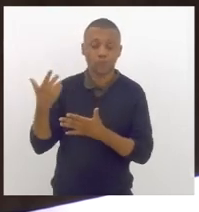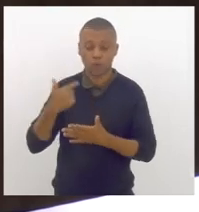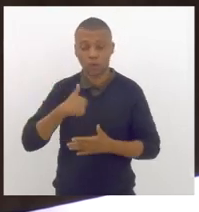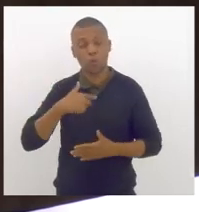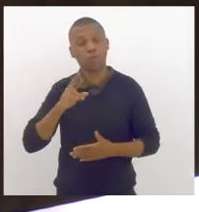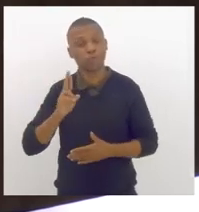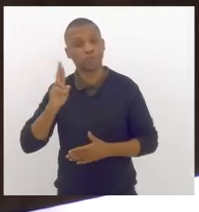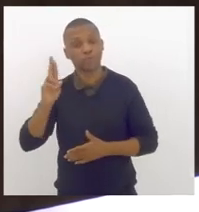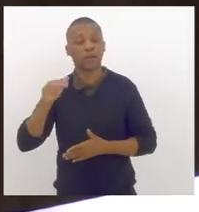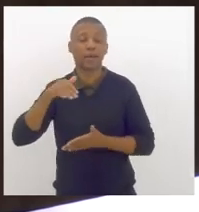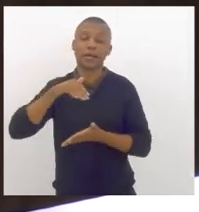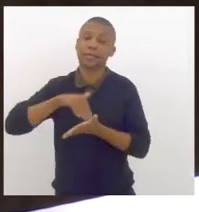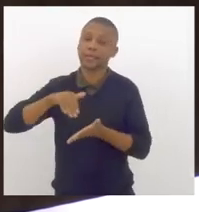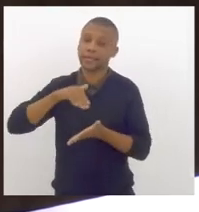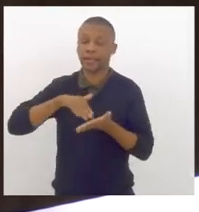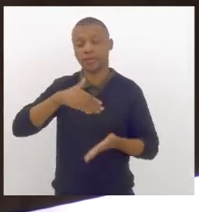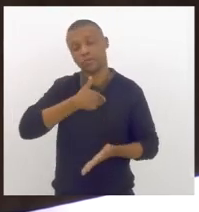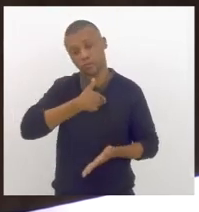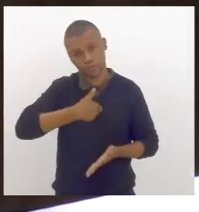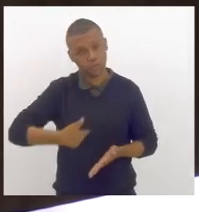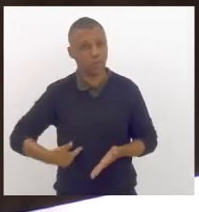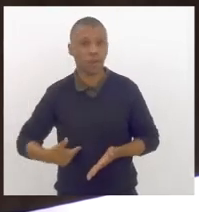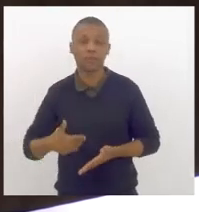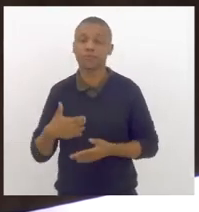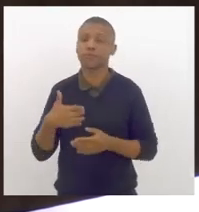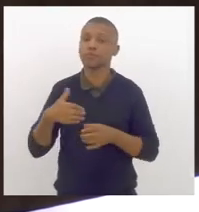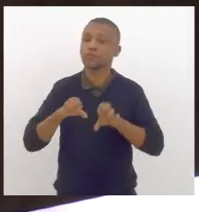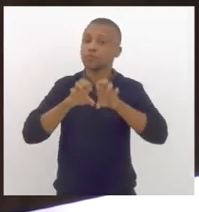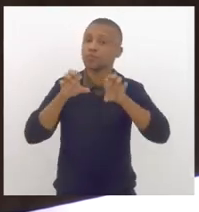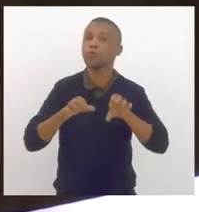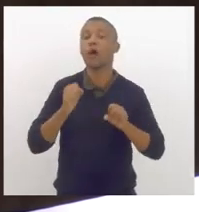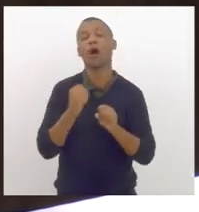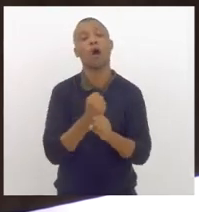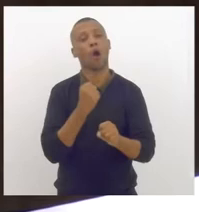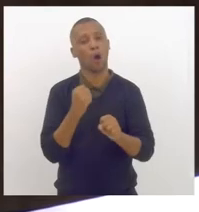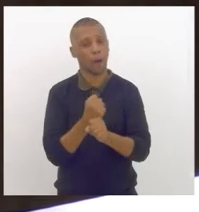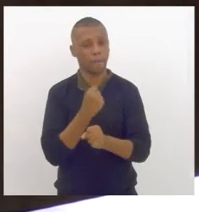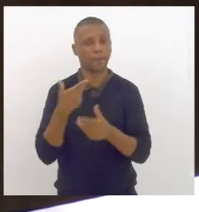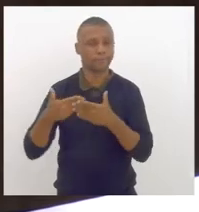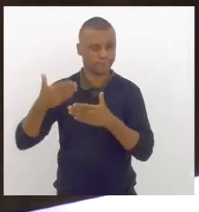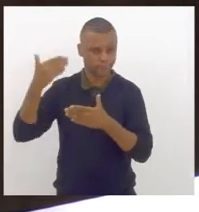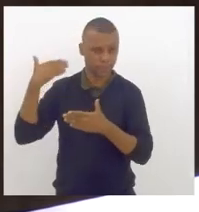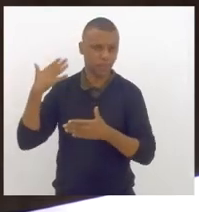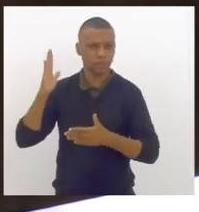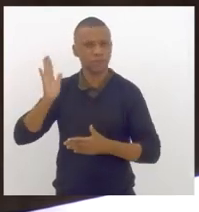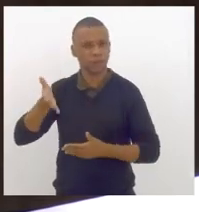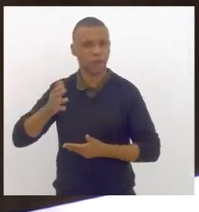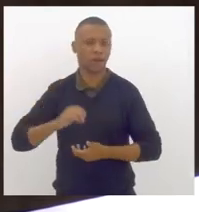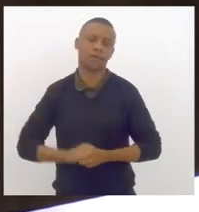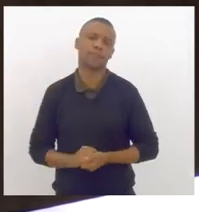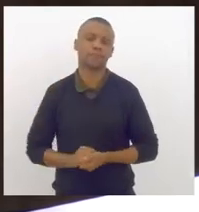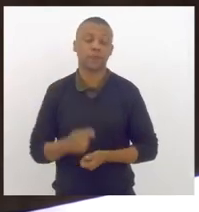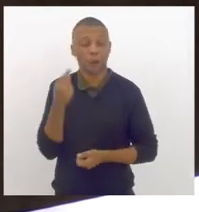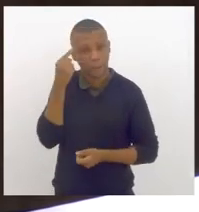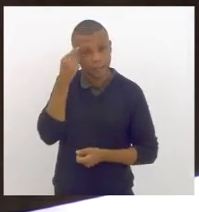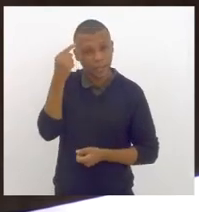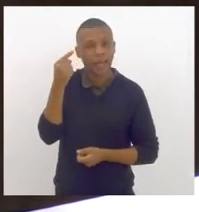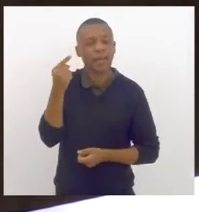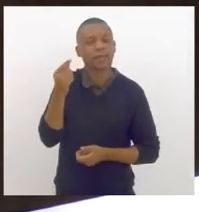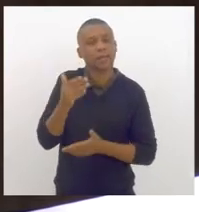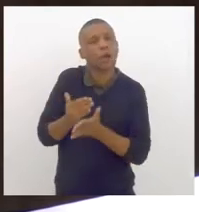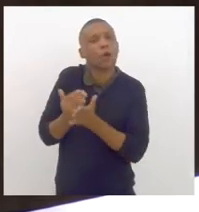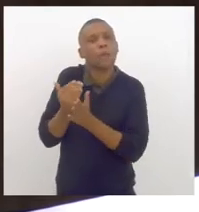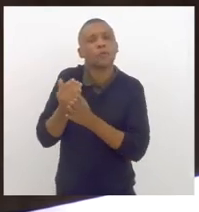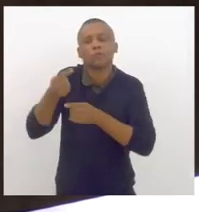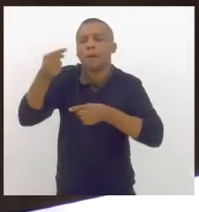secretário de Estado de Infraestrutura e Obras. Uma ideia que surgiu, obviamente, de uma ampla discussão sob